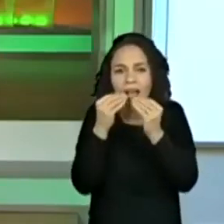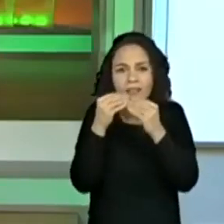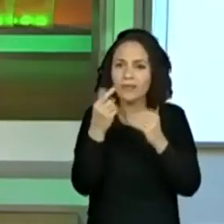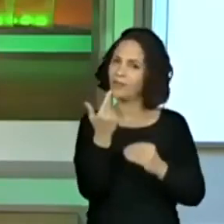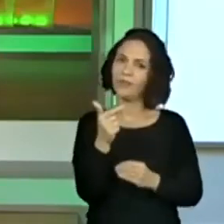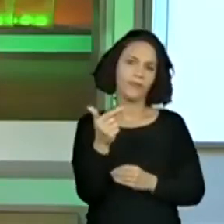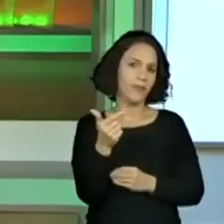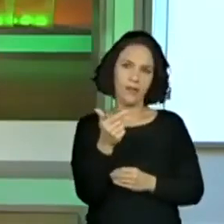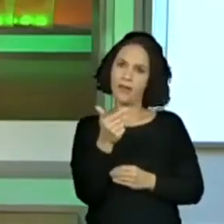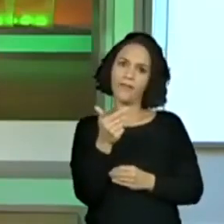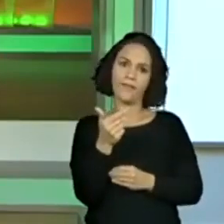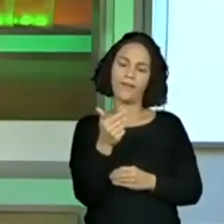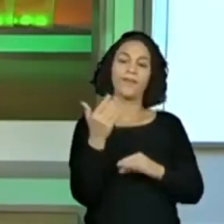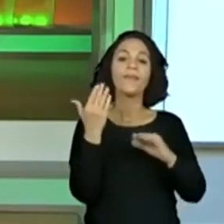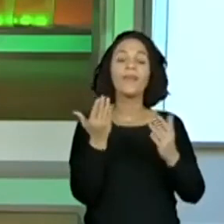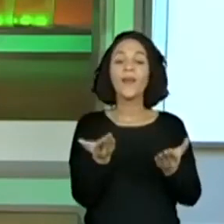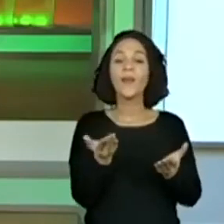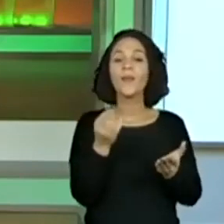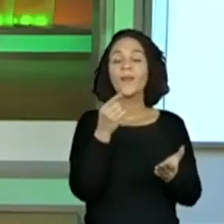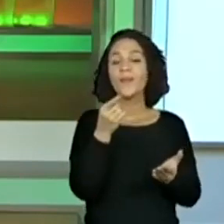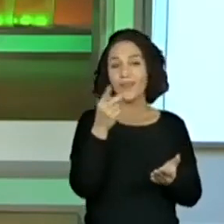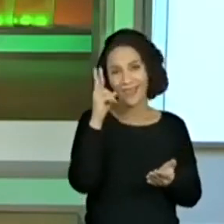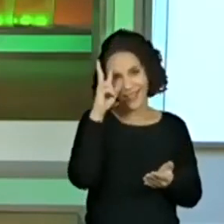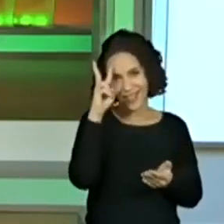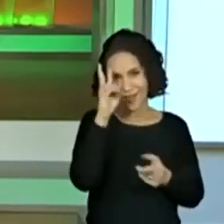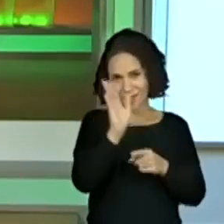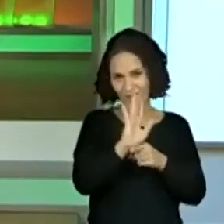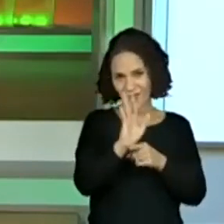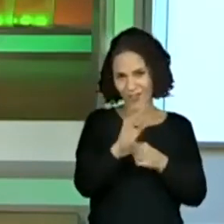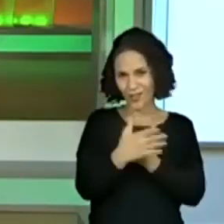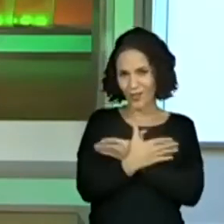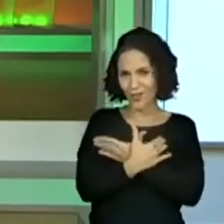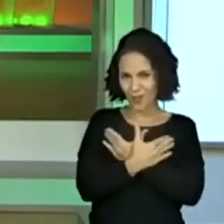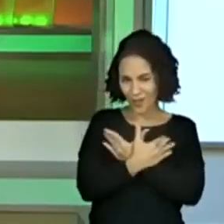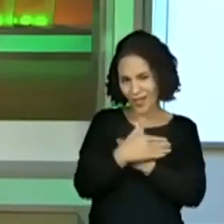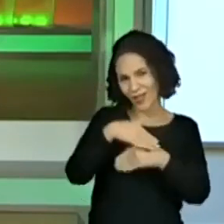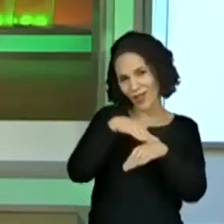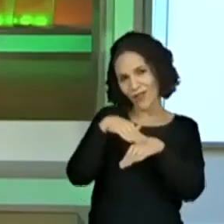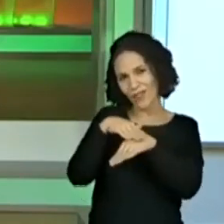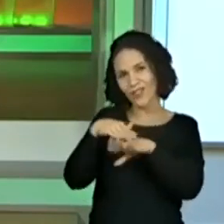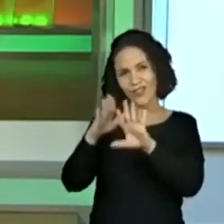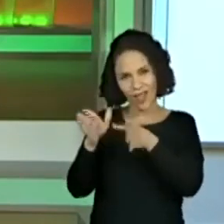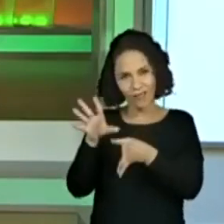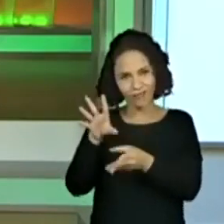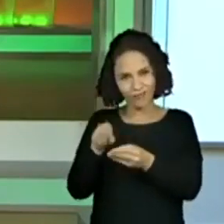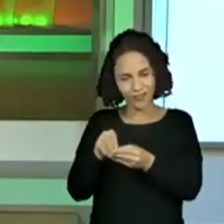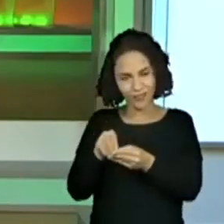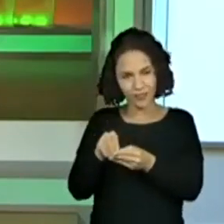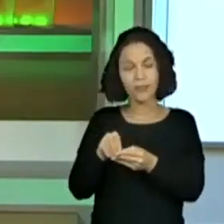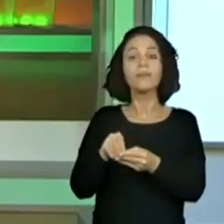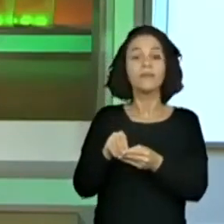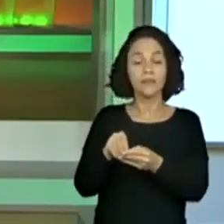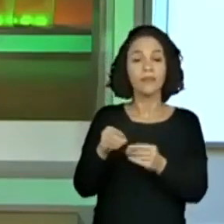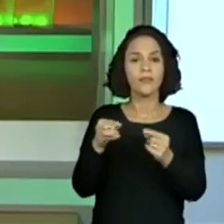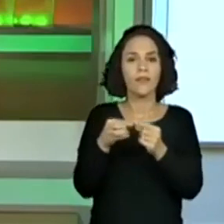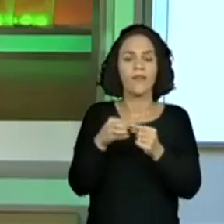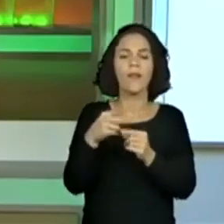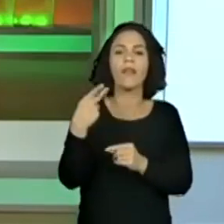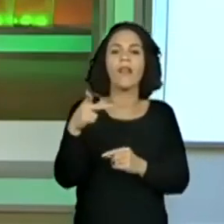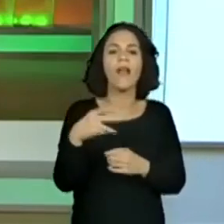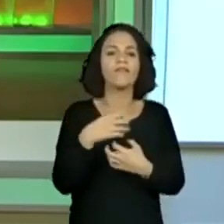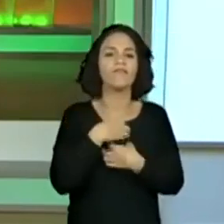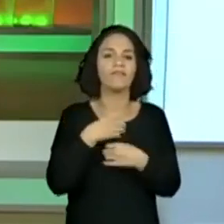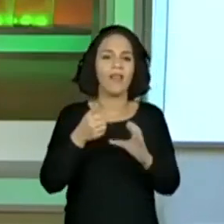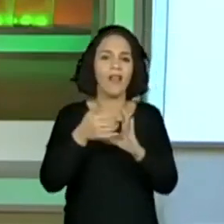são? A gente viu o vídeo de uma borboleta, a gente conversou um pouco sobre a alimentação. Faz parte das características